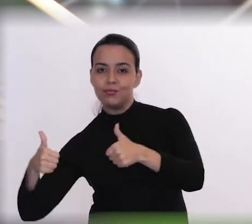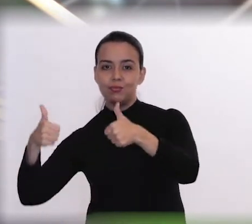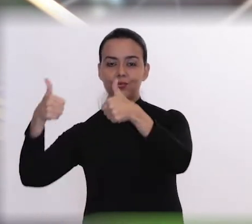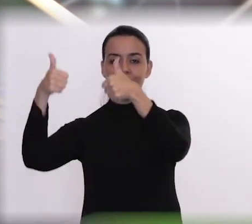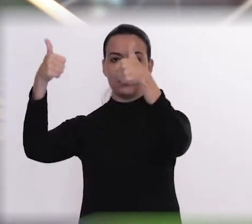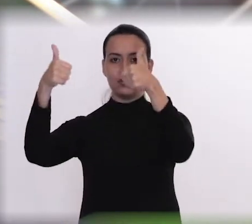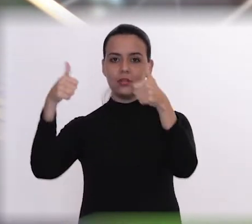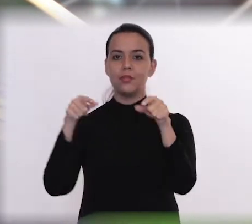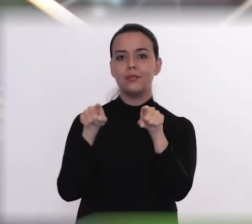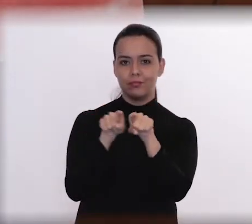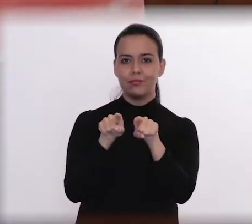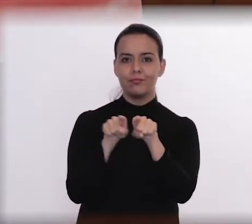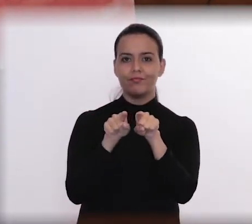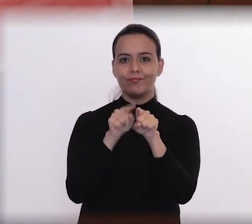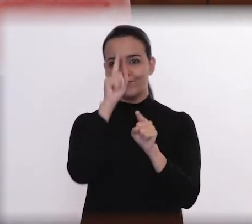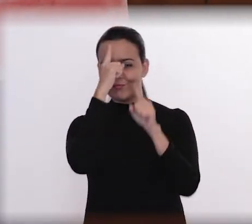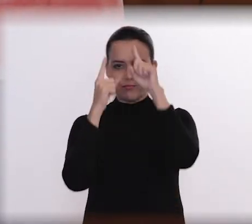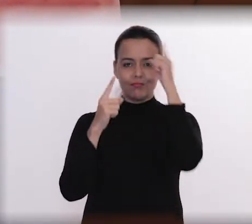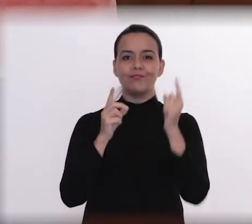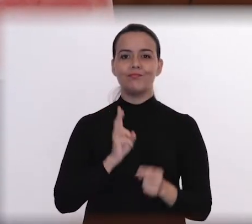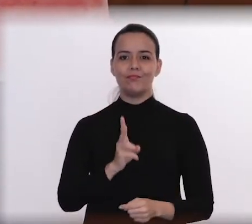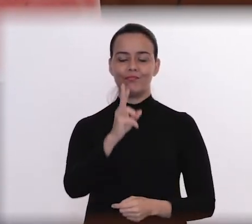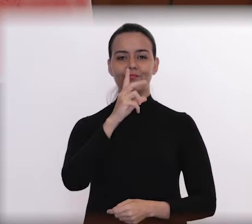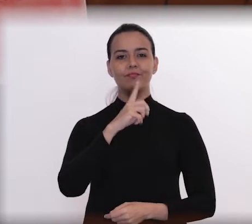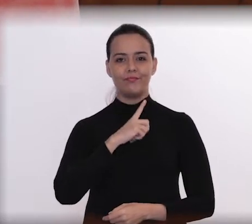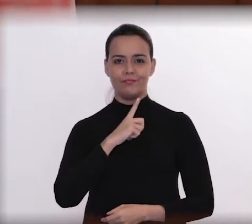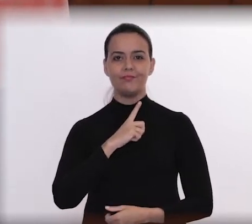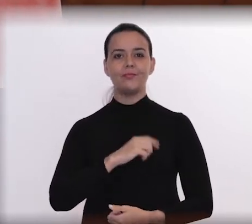de alguns pobres diabos.